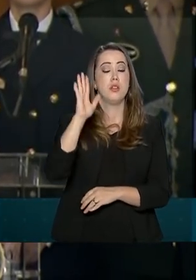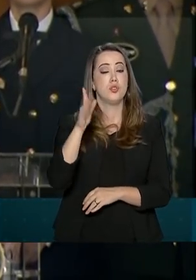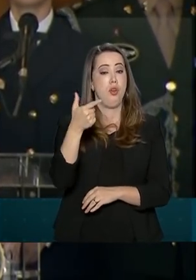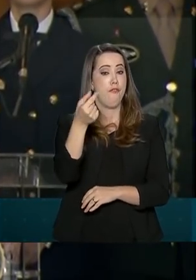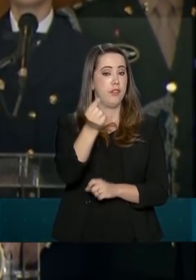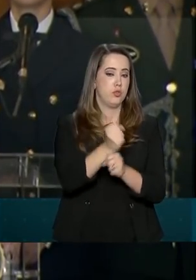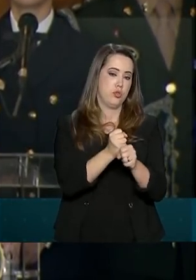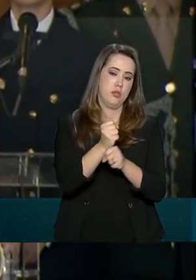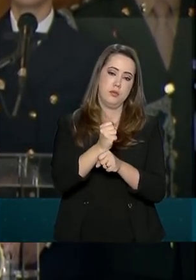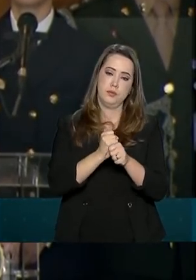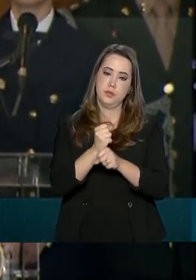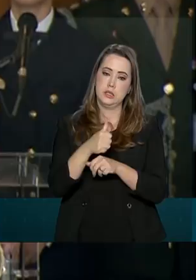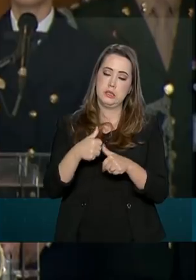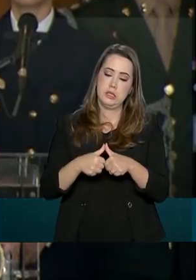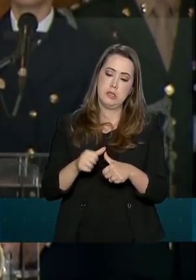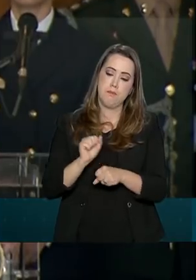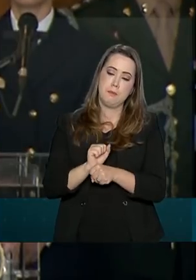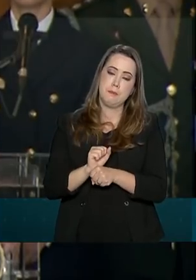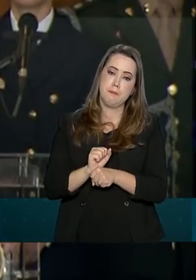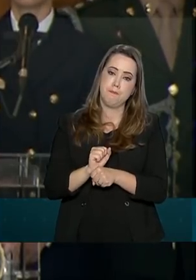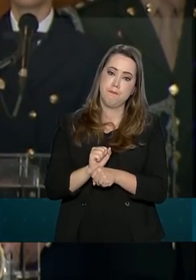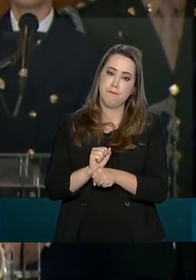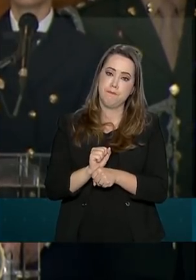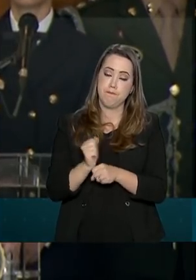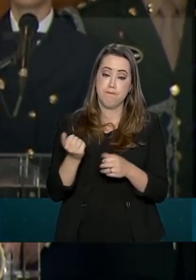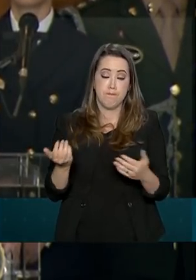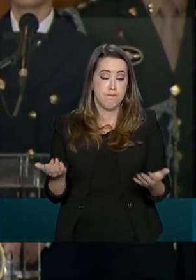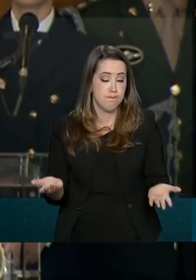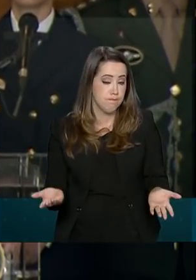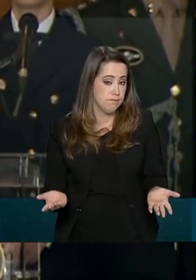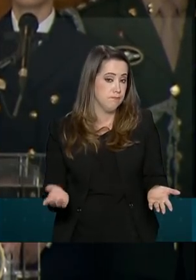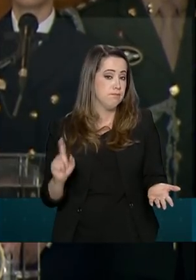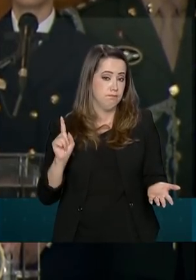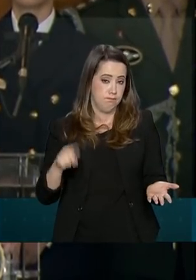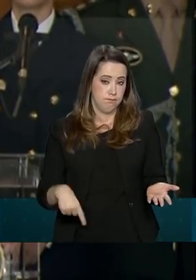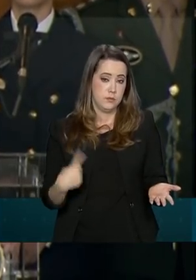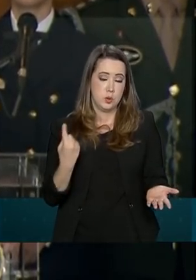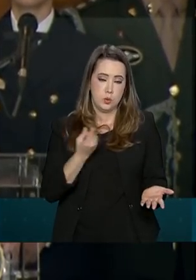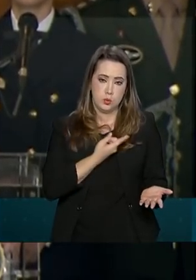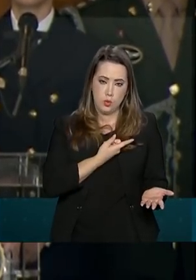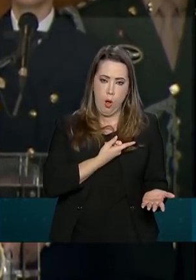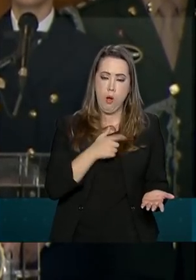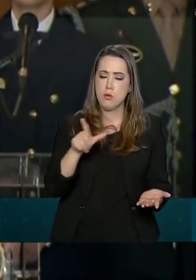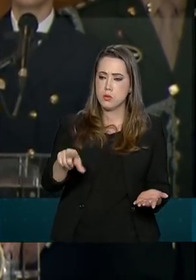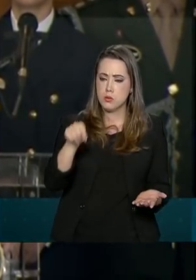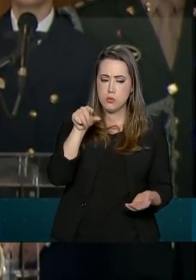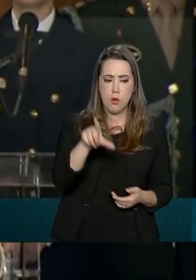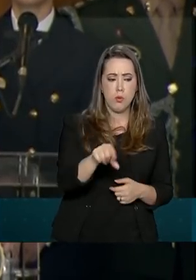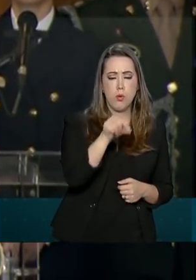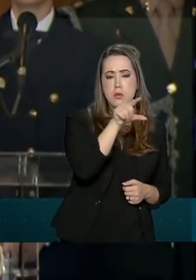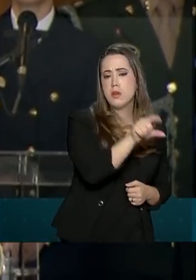estava parada. Então, o fato de colocar pessoas realmente